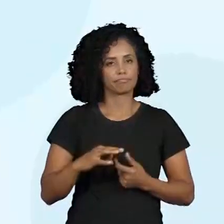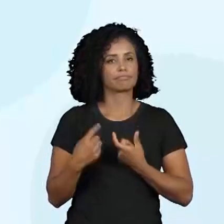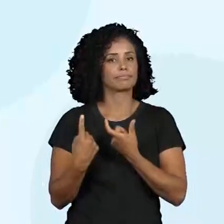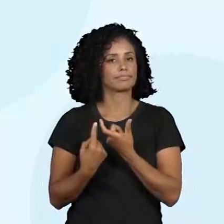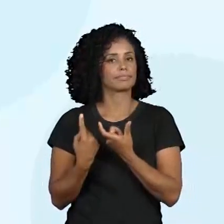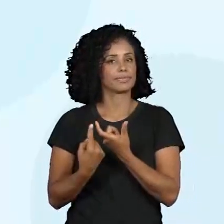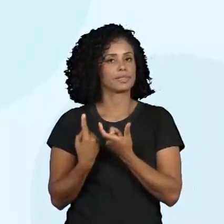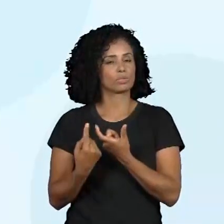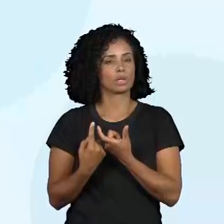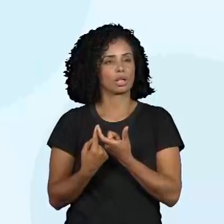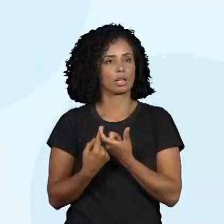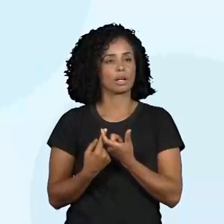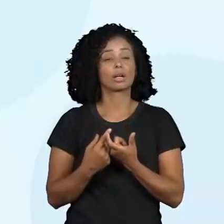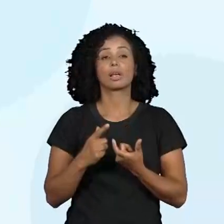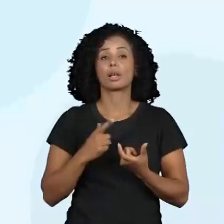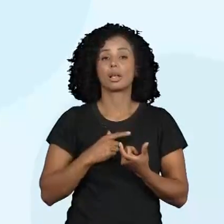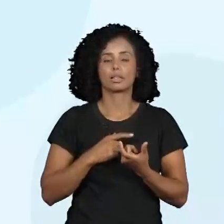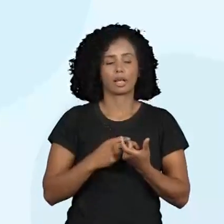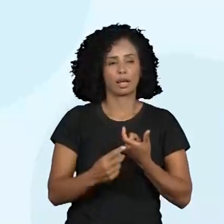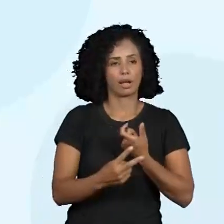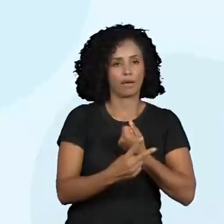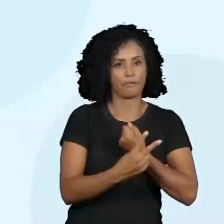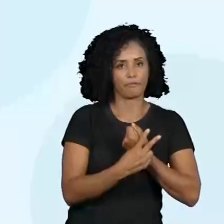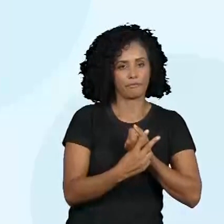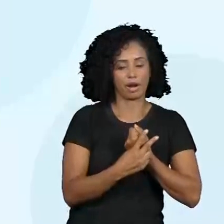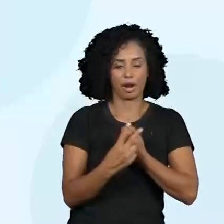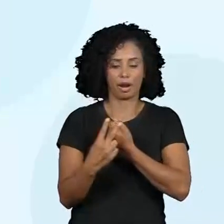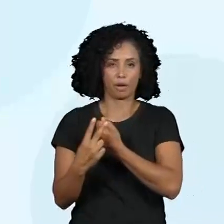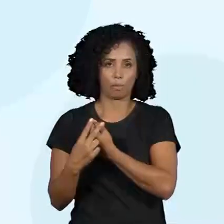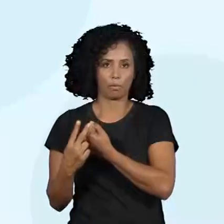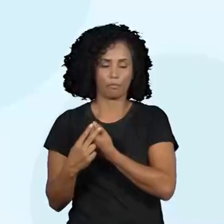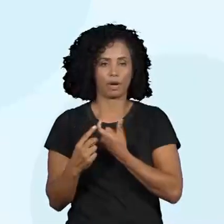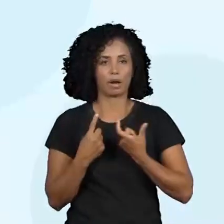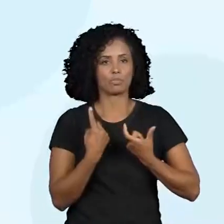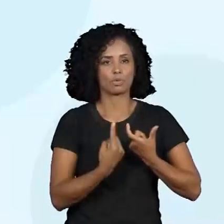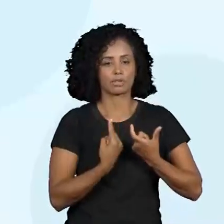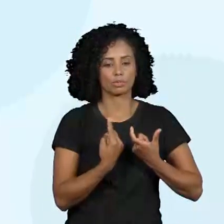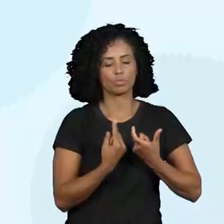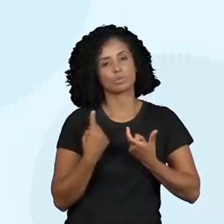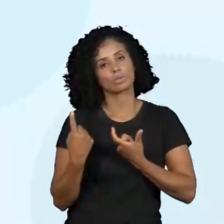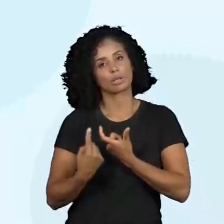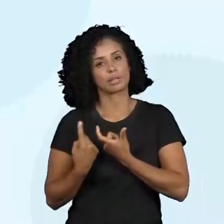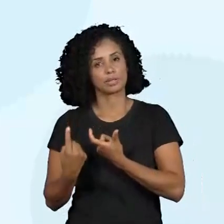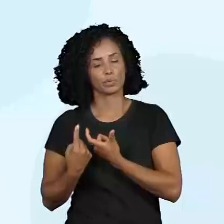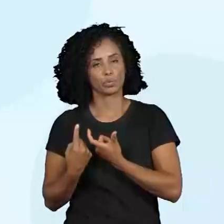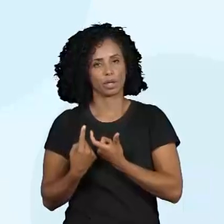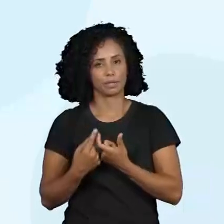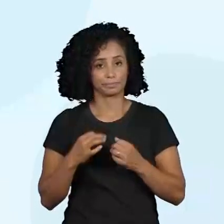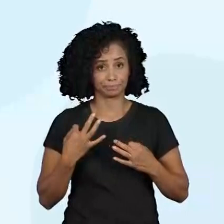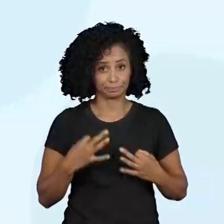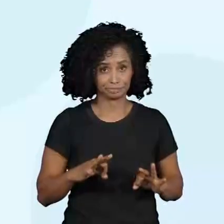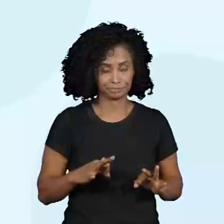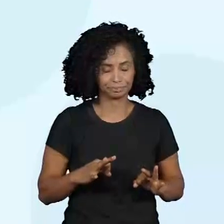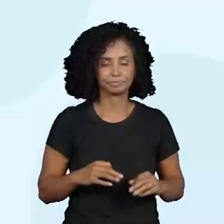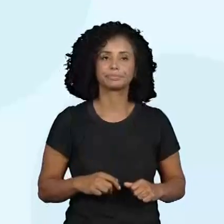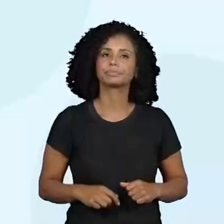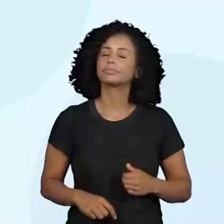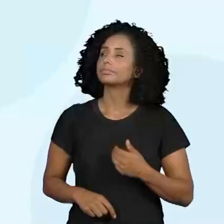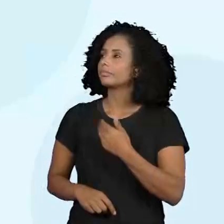no singular eu tenho os dois verbos combinando com o sujeito vamos ver mais a fundo